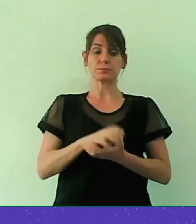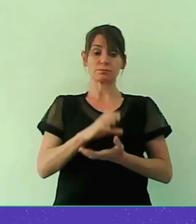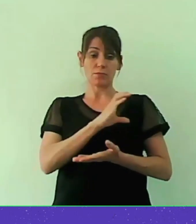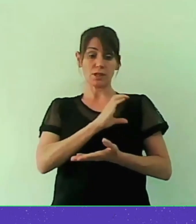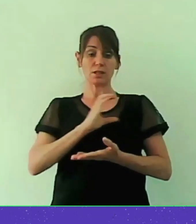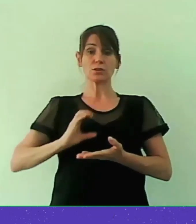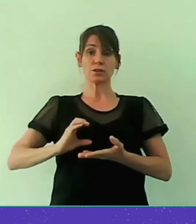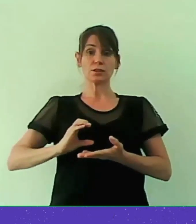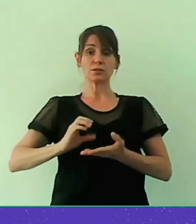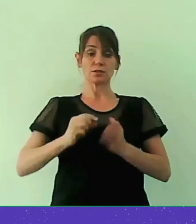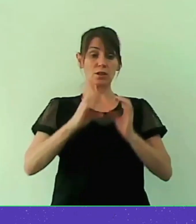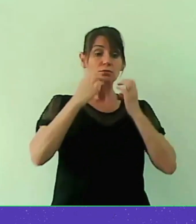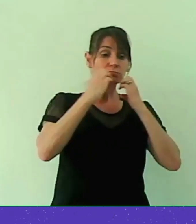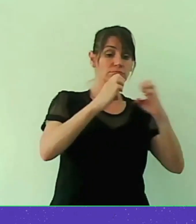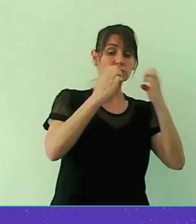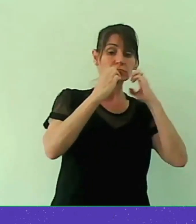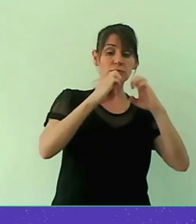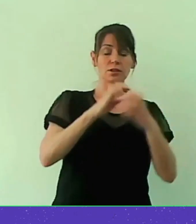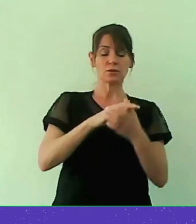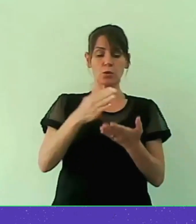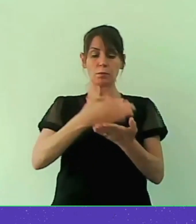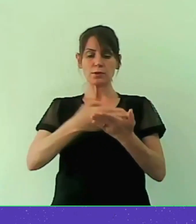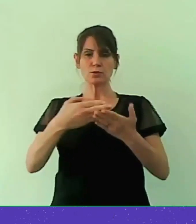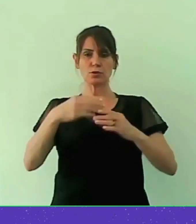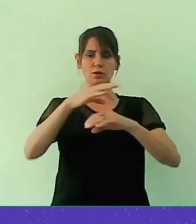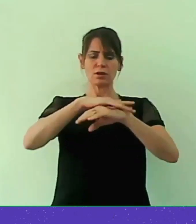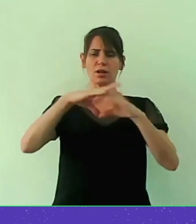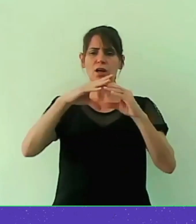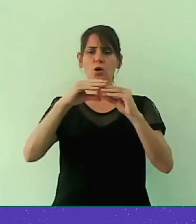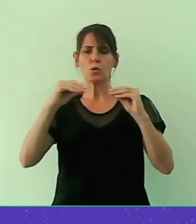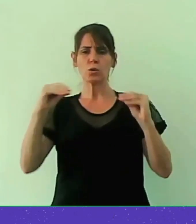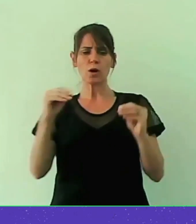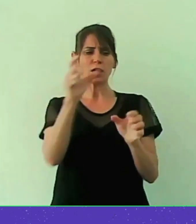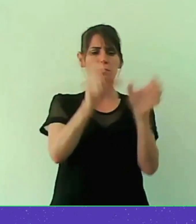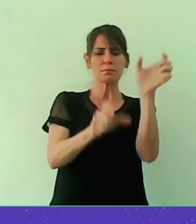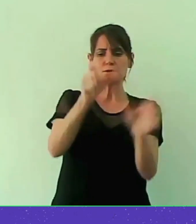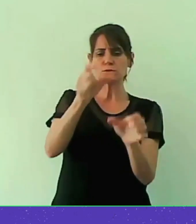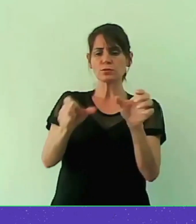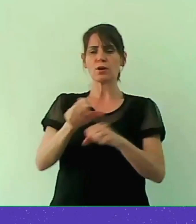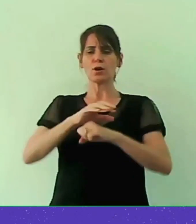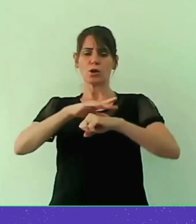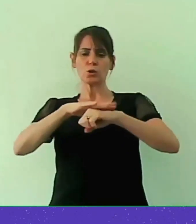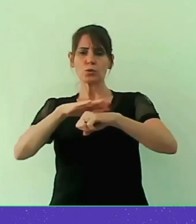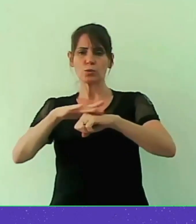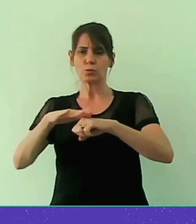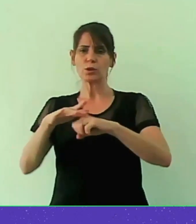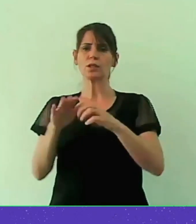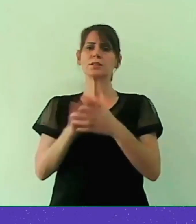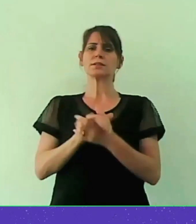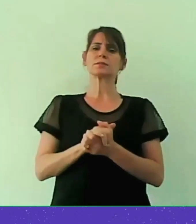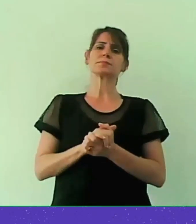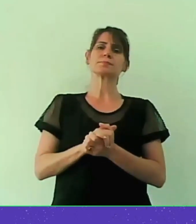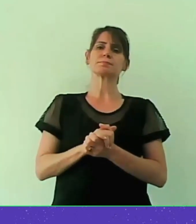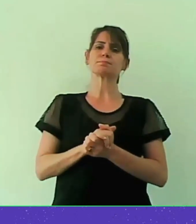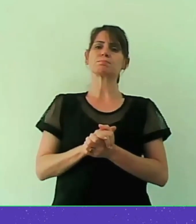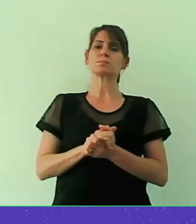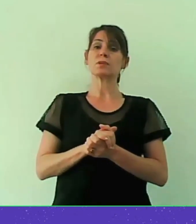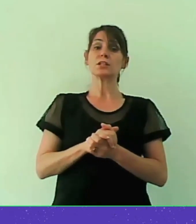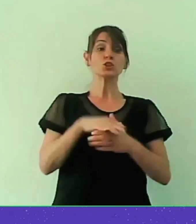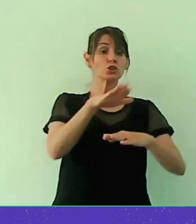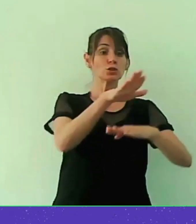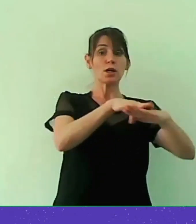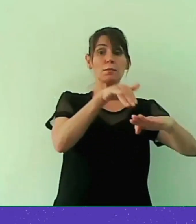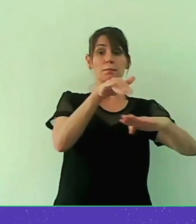Reino, começou a curar toda doença e enfermidade. E não só isso, ele convocou, ele chamou